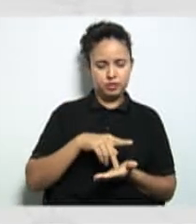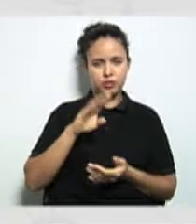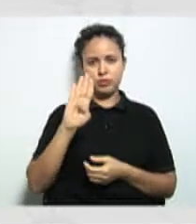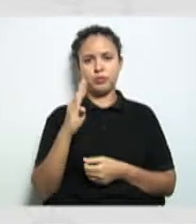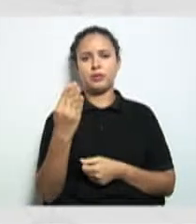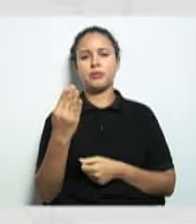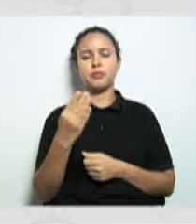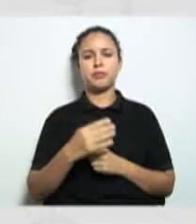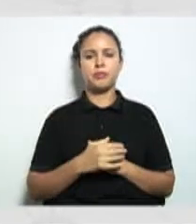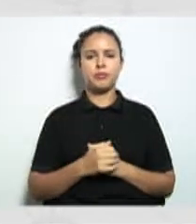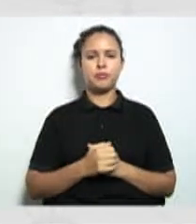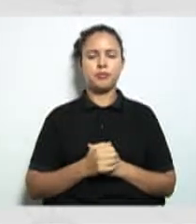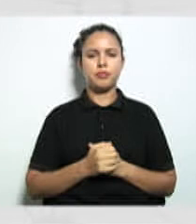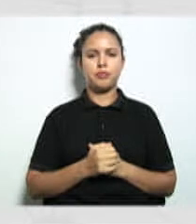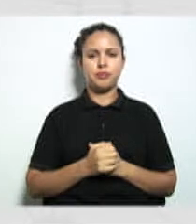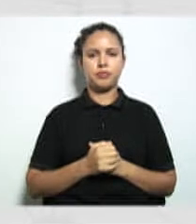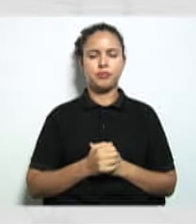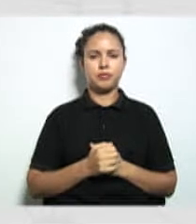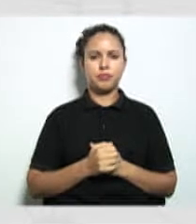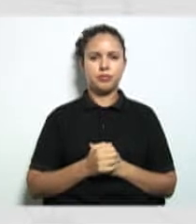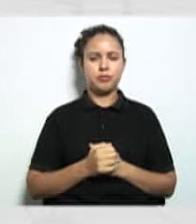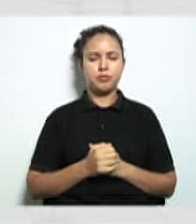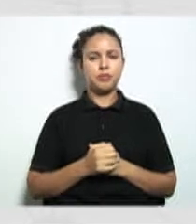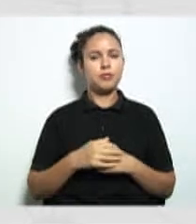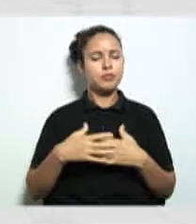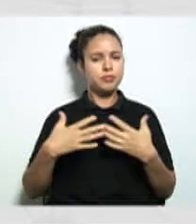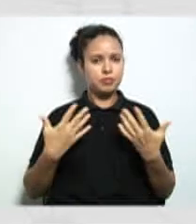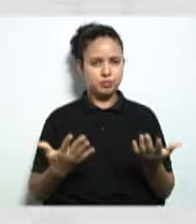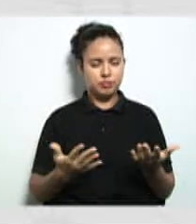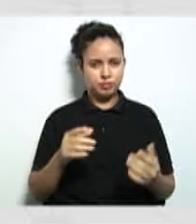Verdadeiro ou falso? Verdadeiro ou falso?